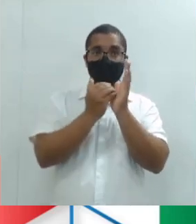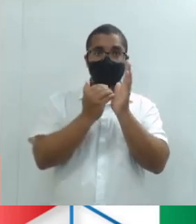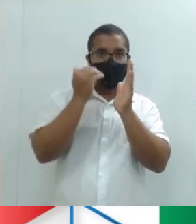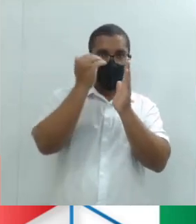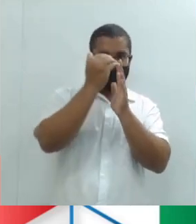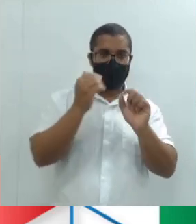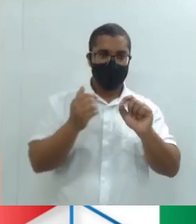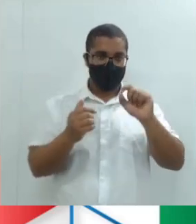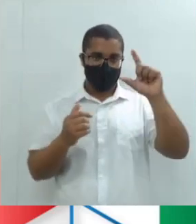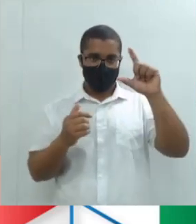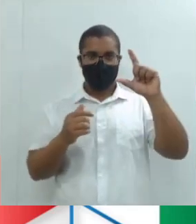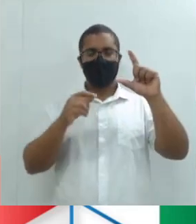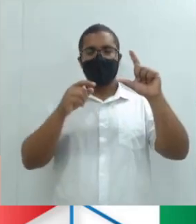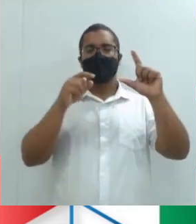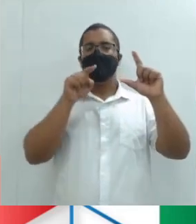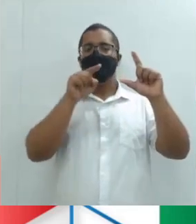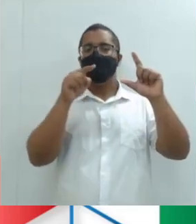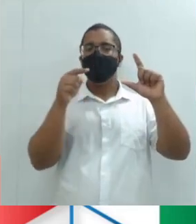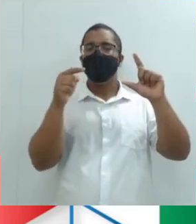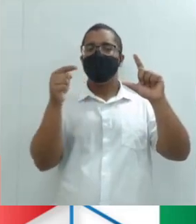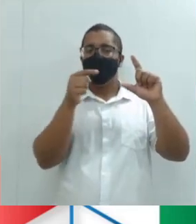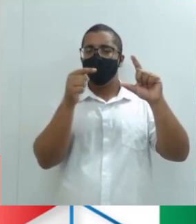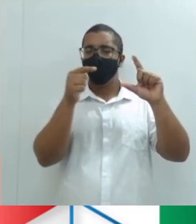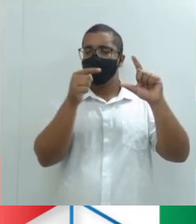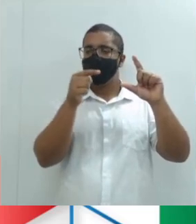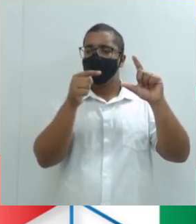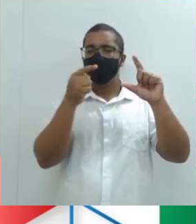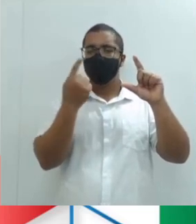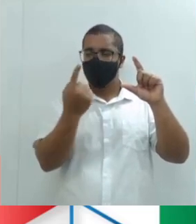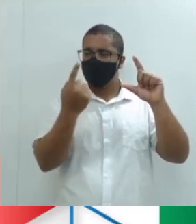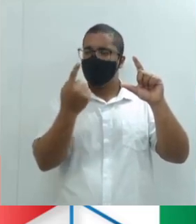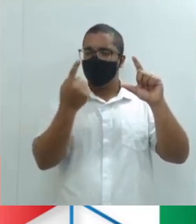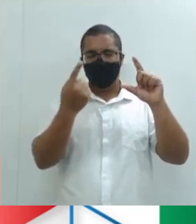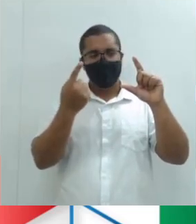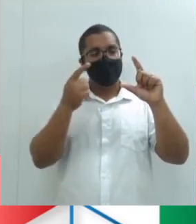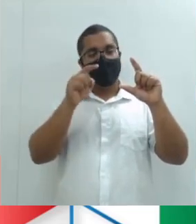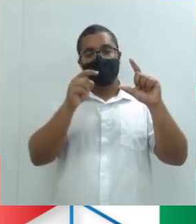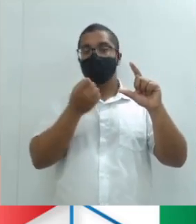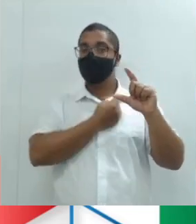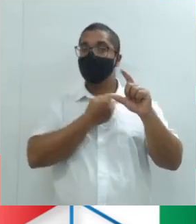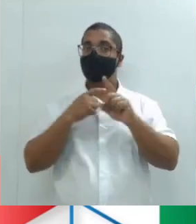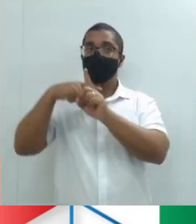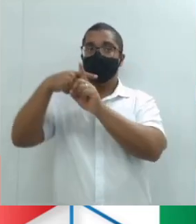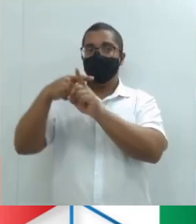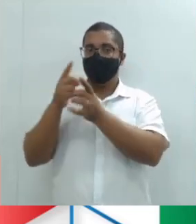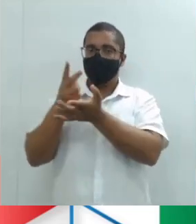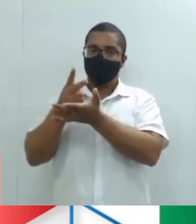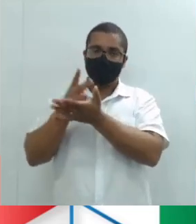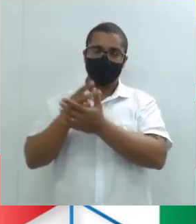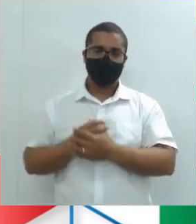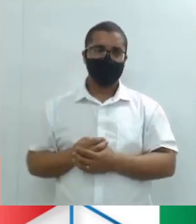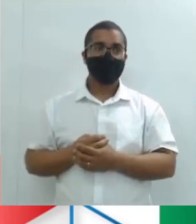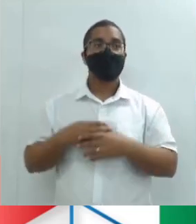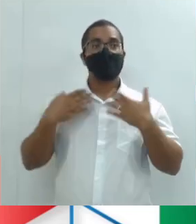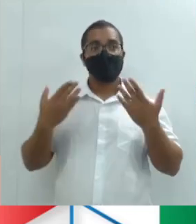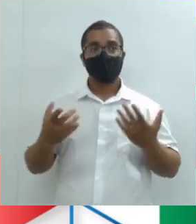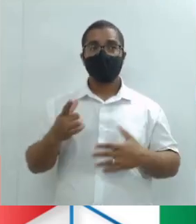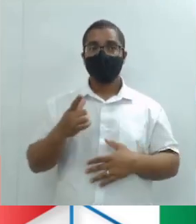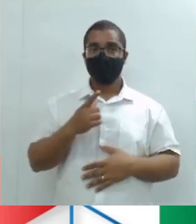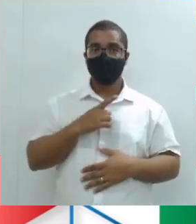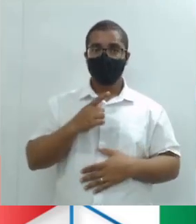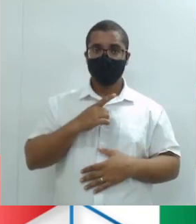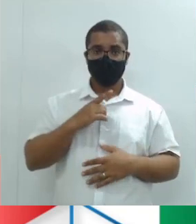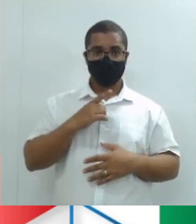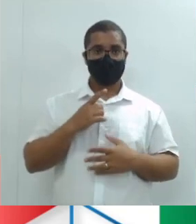e subtrai 4 menos 1, 3. Tranquilo? Vamos lá agora para o item C. 3 ao quadrado vezes 3 elevado